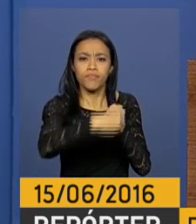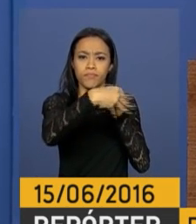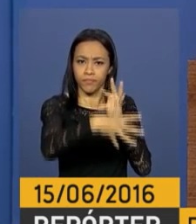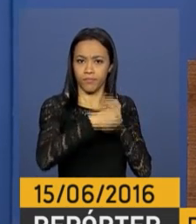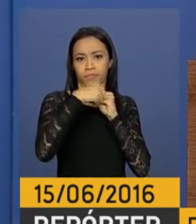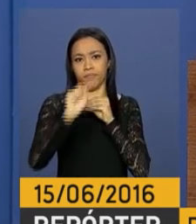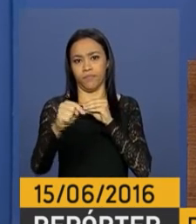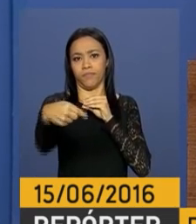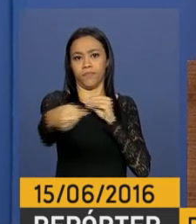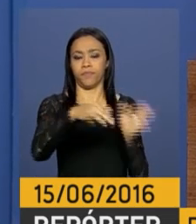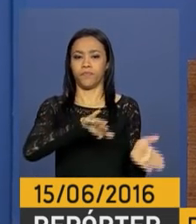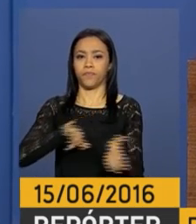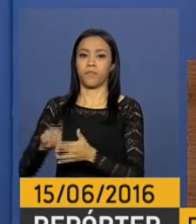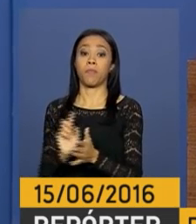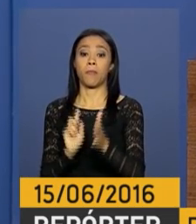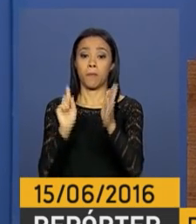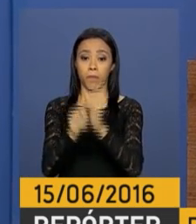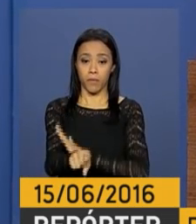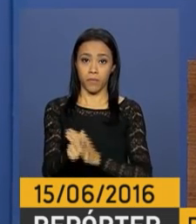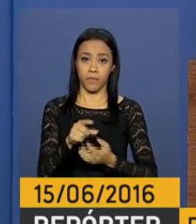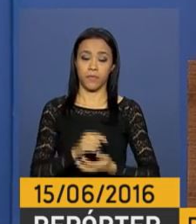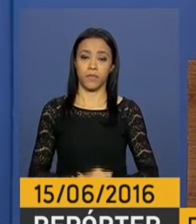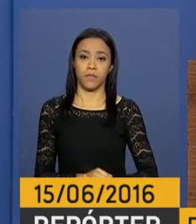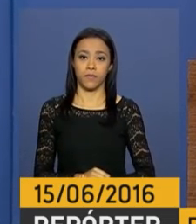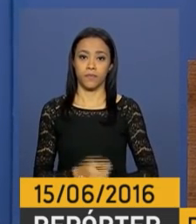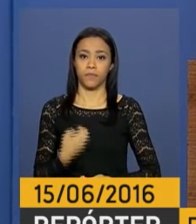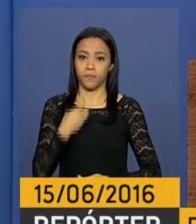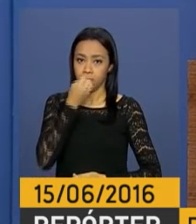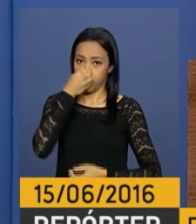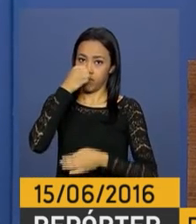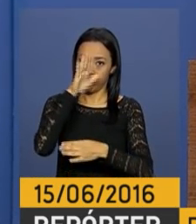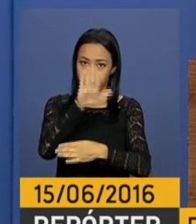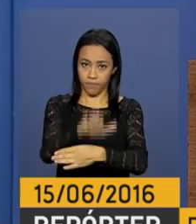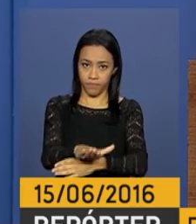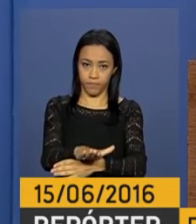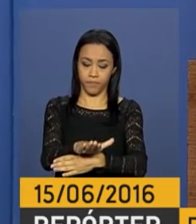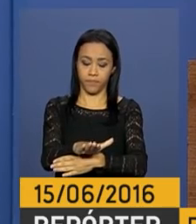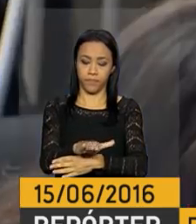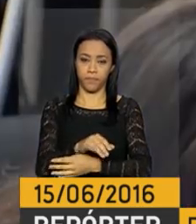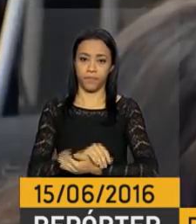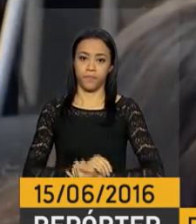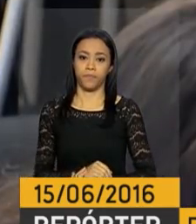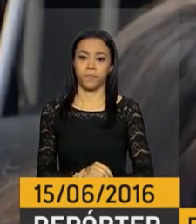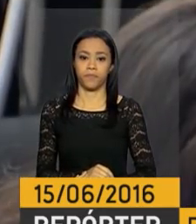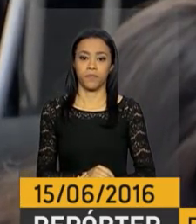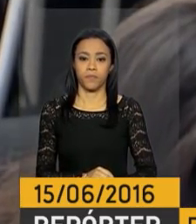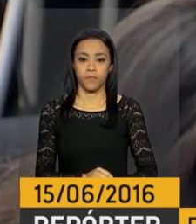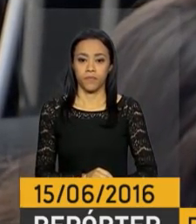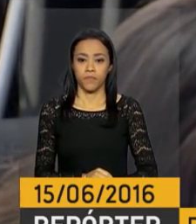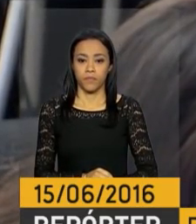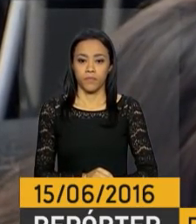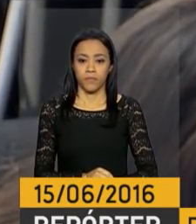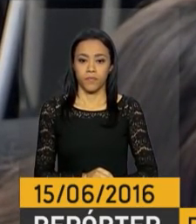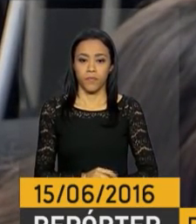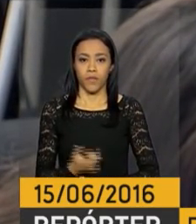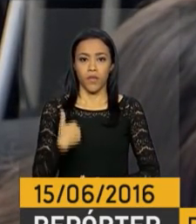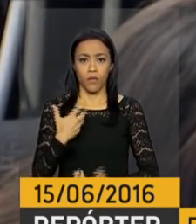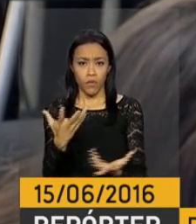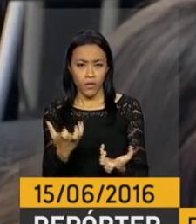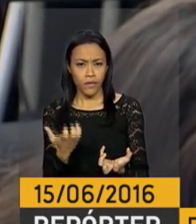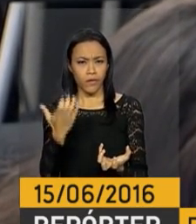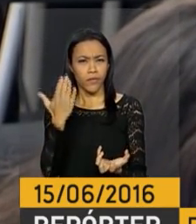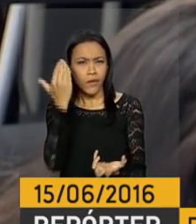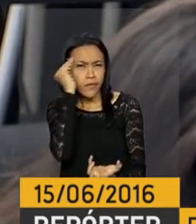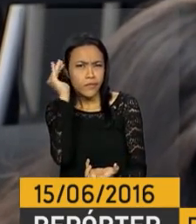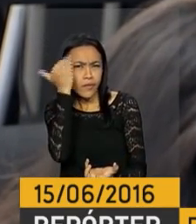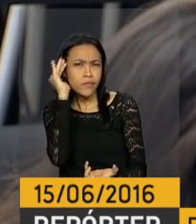Oliveira, Valor Econômico. Boa tarde, ministro. Eh, eu tava querendo entender um pouco do